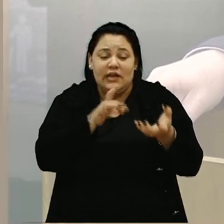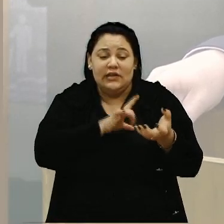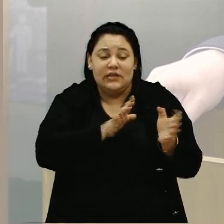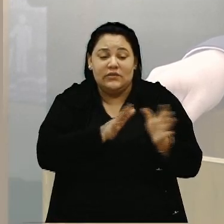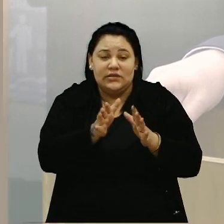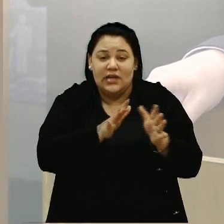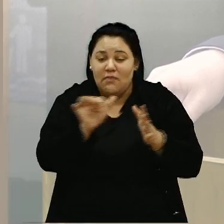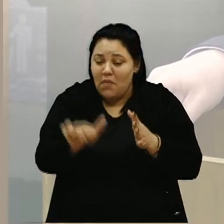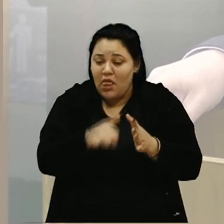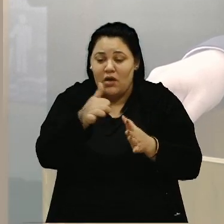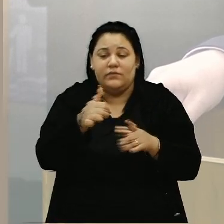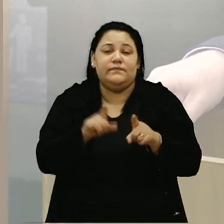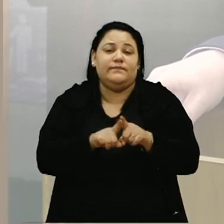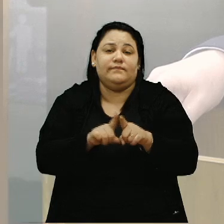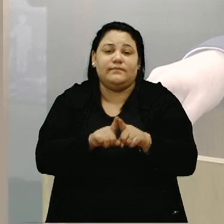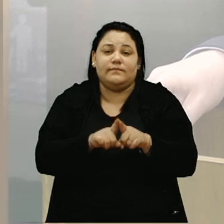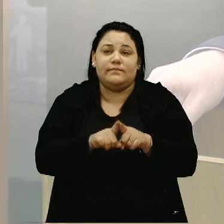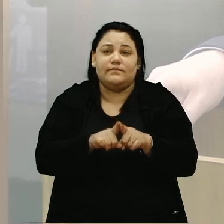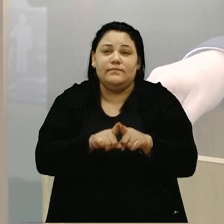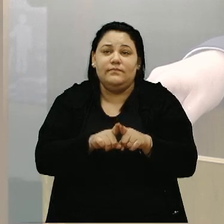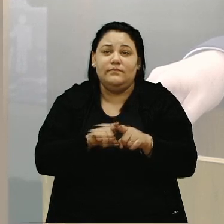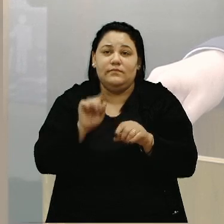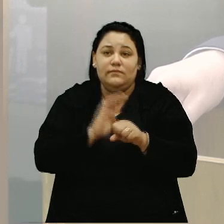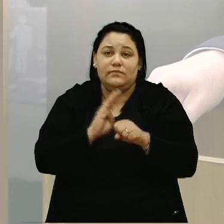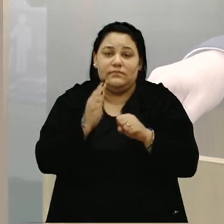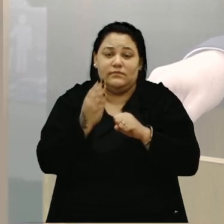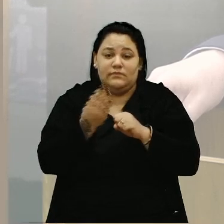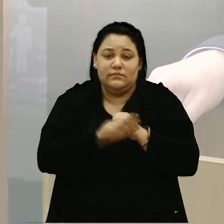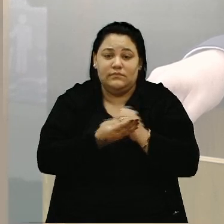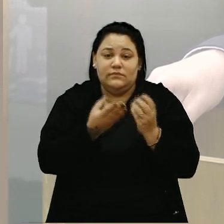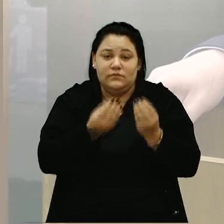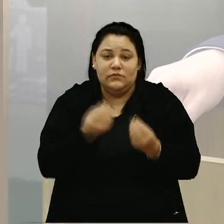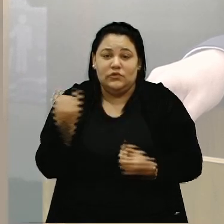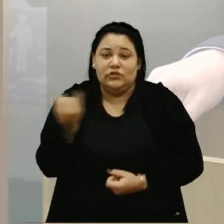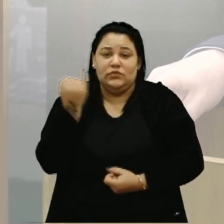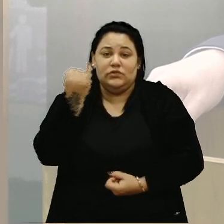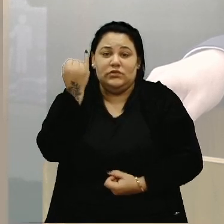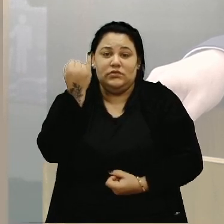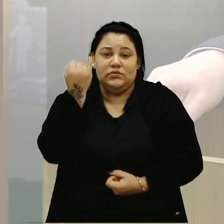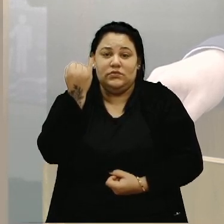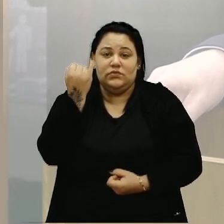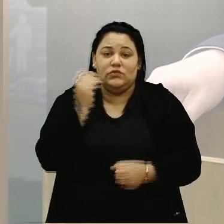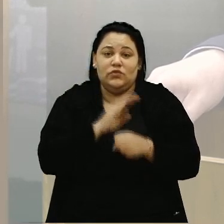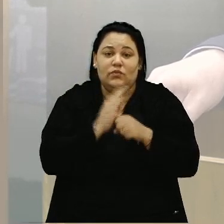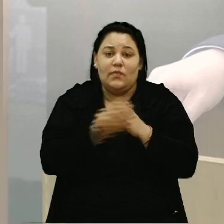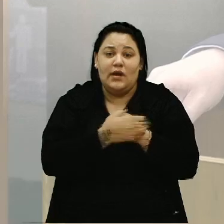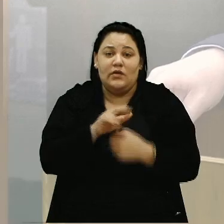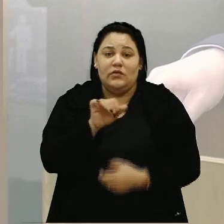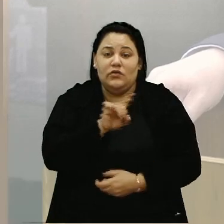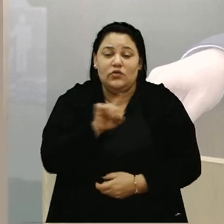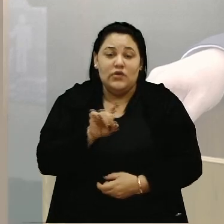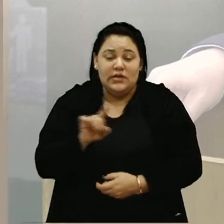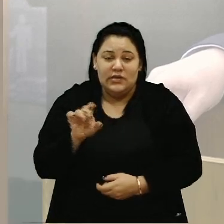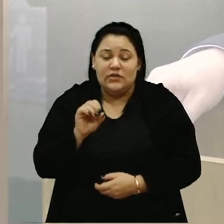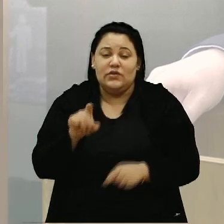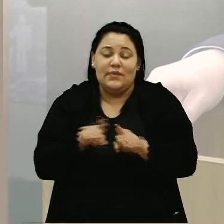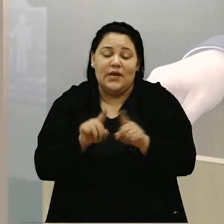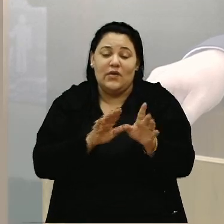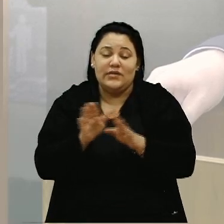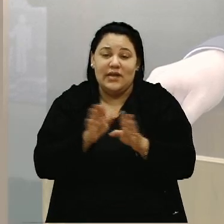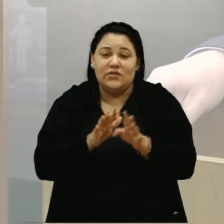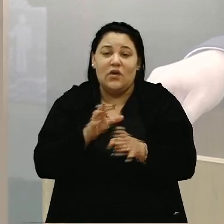acesso melhorado. Bairros muito importantes, no bairro Desvio Risso, o acesso do bairro Desvio Risso,